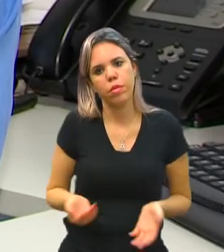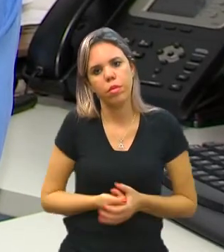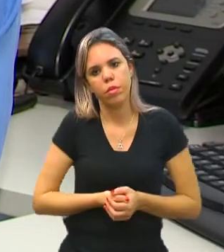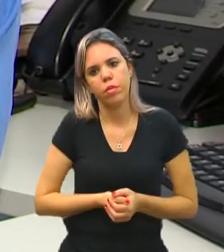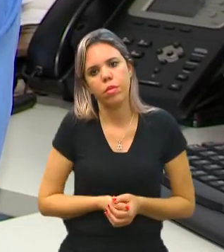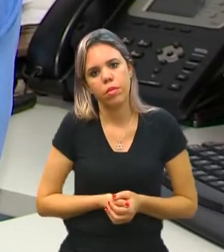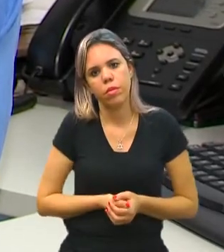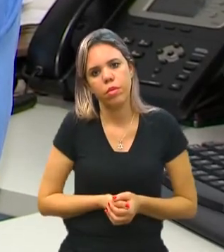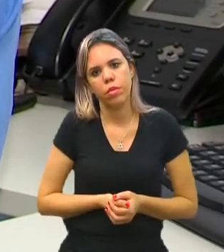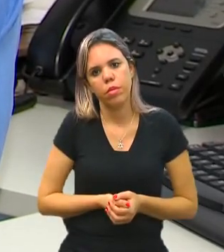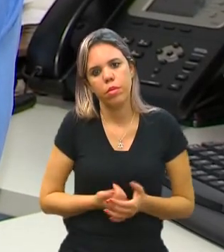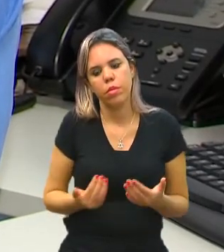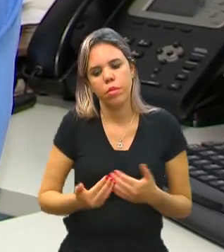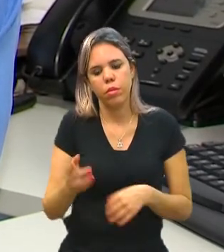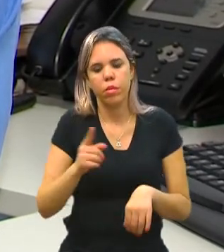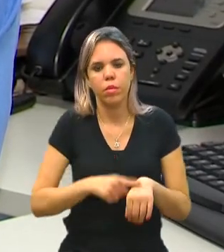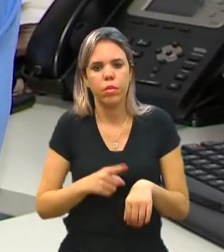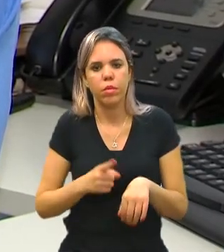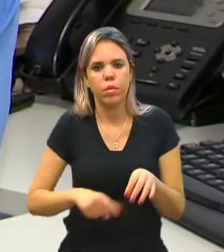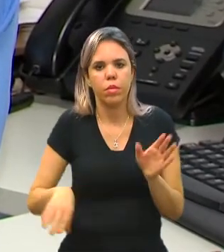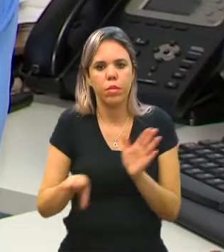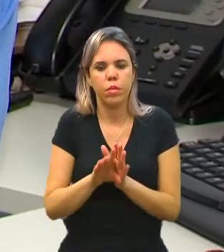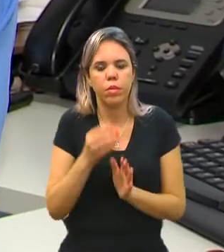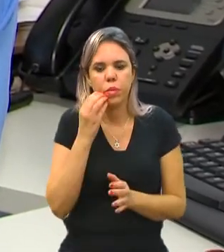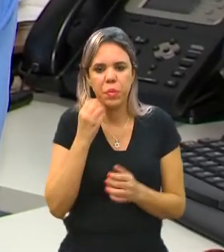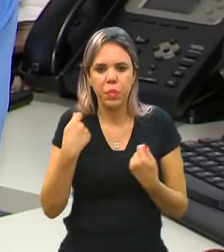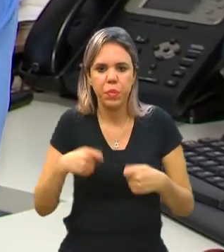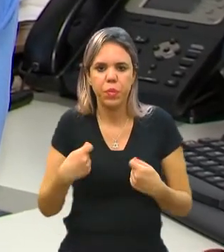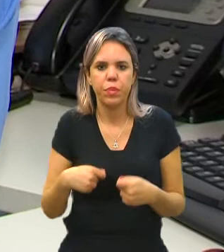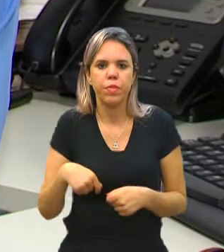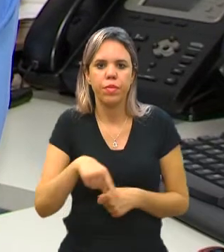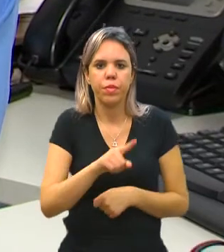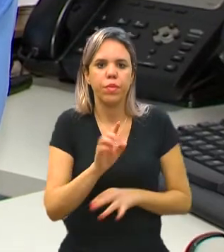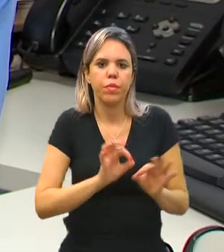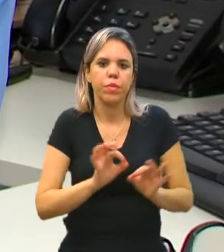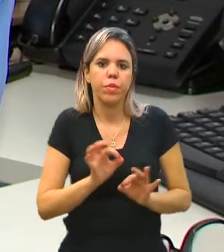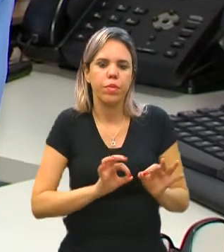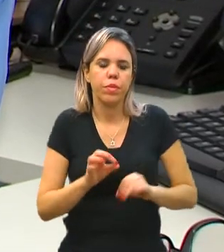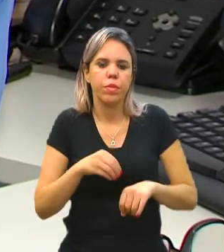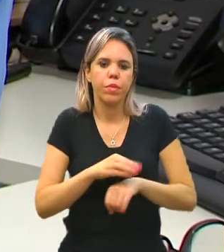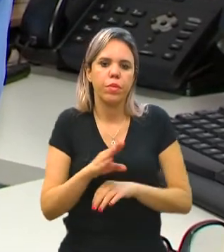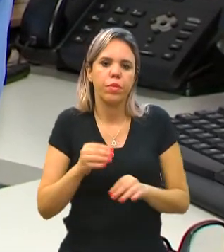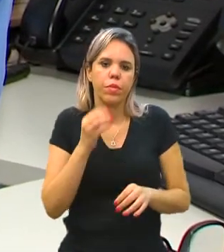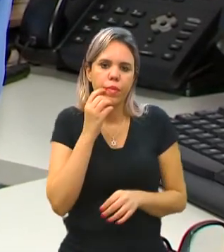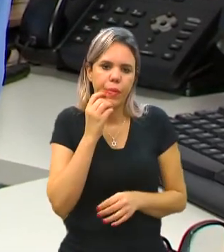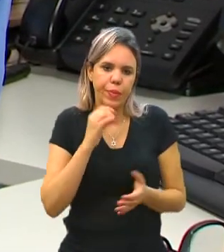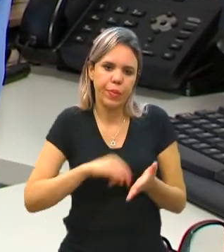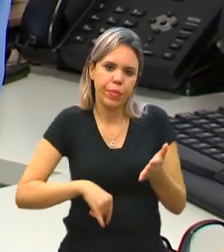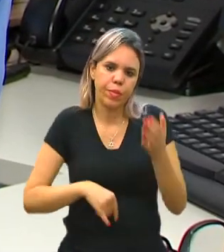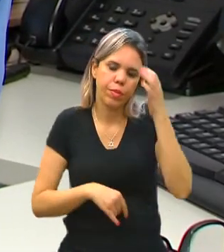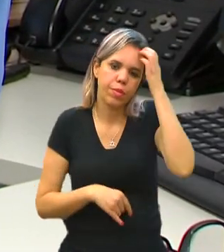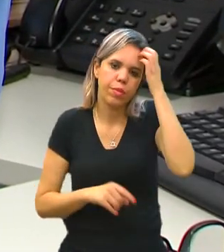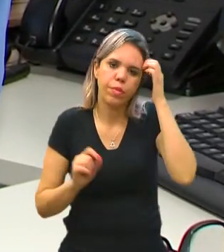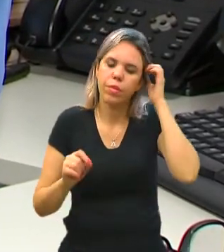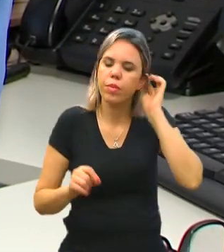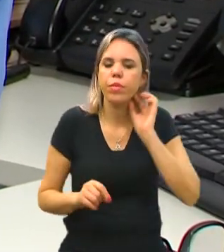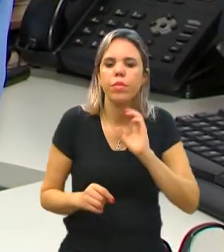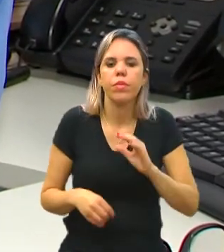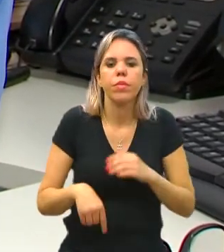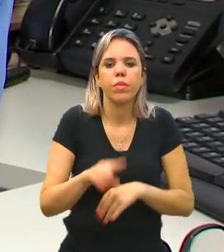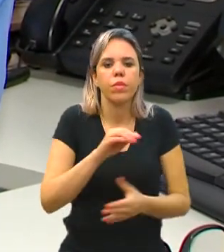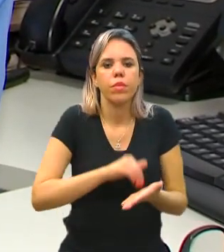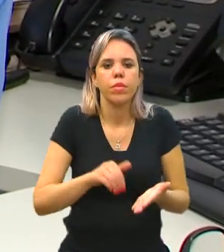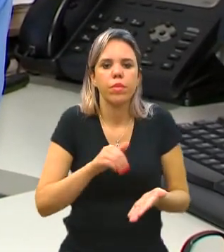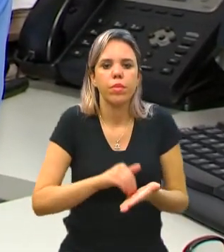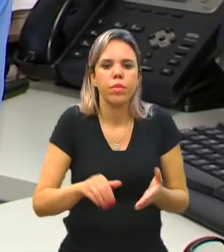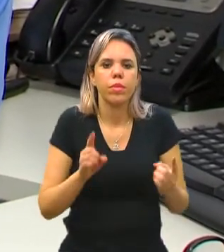diferenciado e a partir do momento que chegou a demanda nós formulamos a indicação né que ia